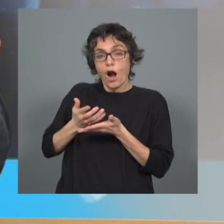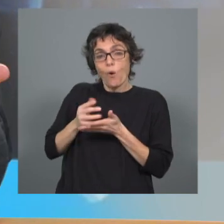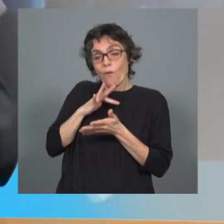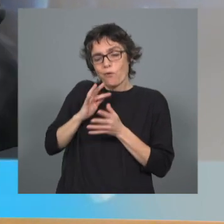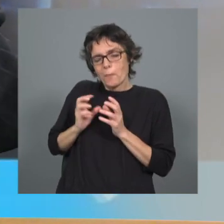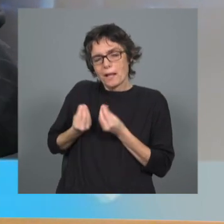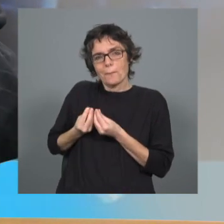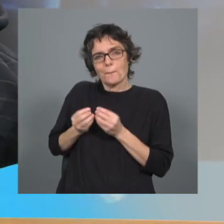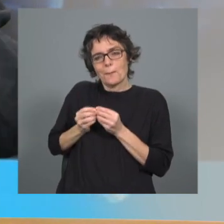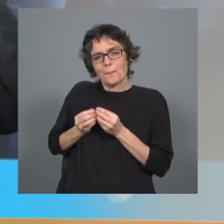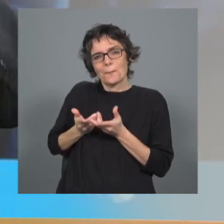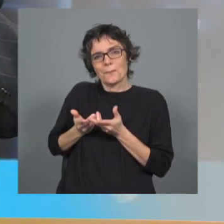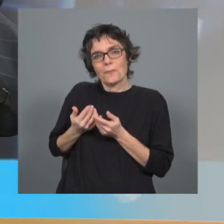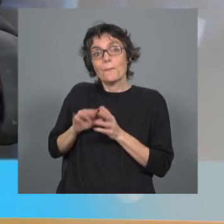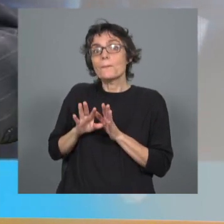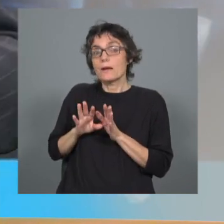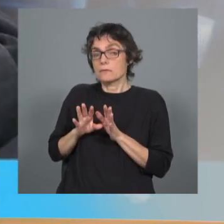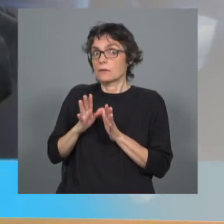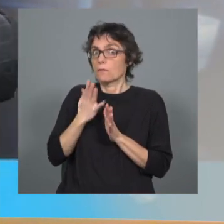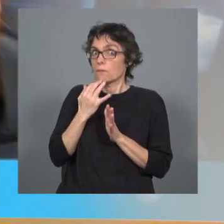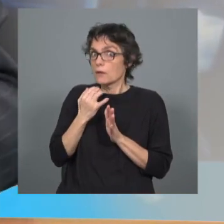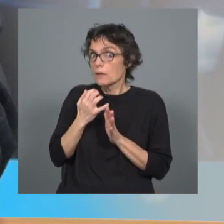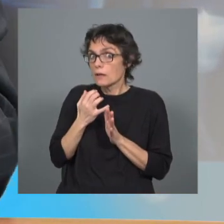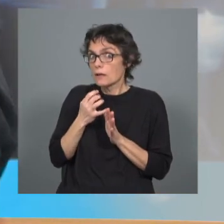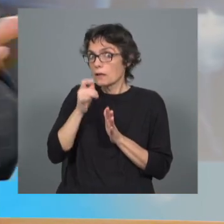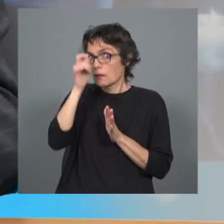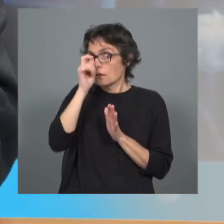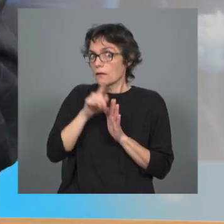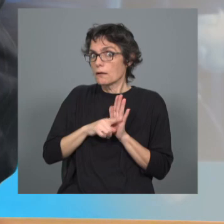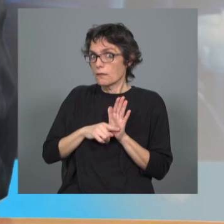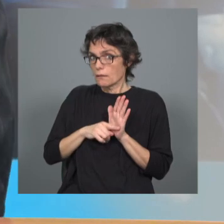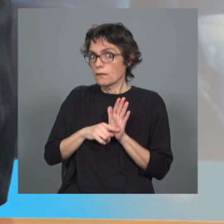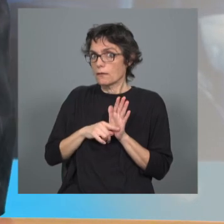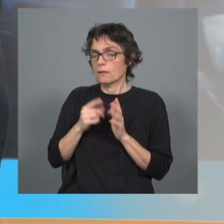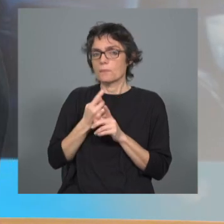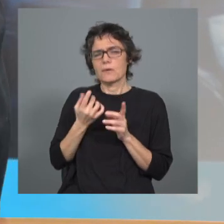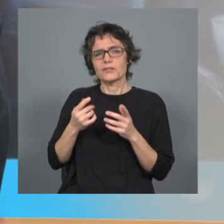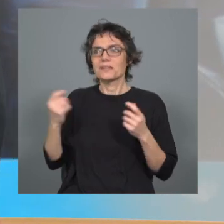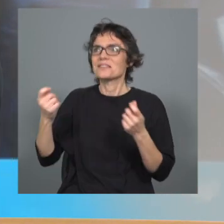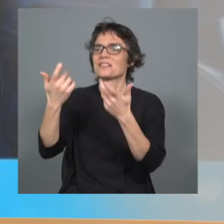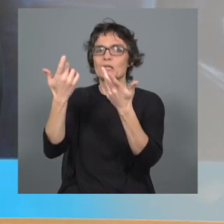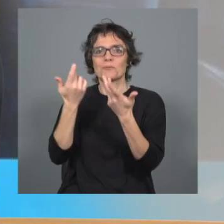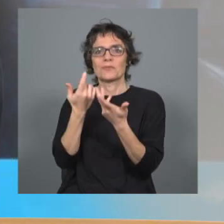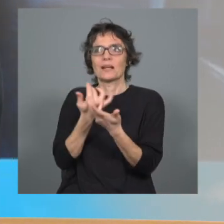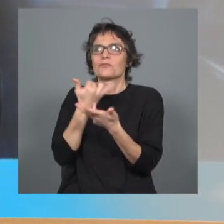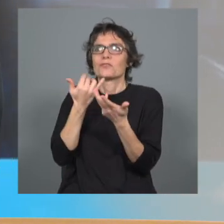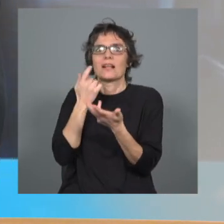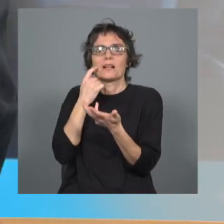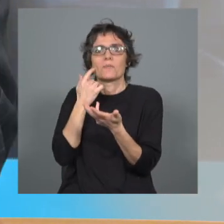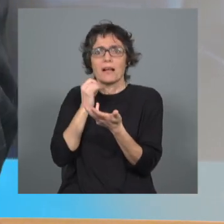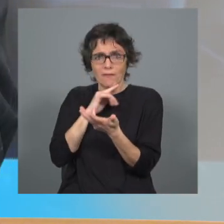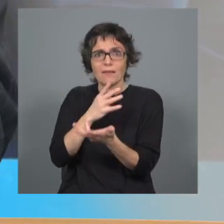na abrangência, com cuidado e prudência, para celebrarmos e vivermos isto, porque o